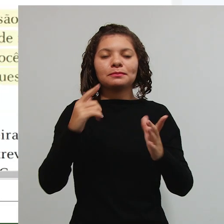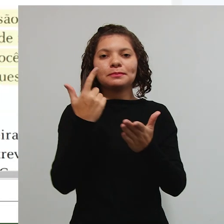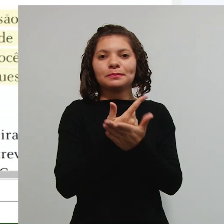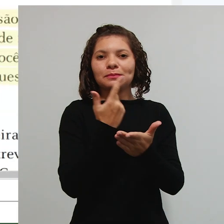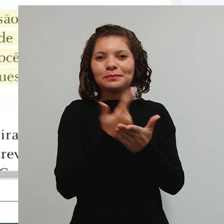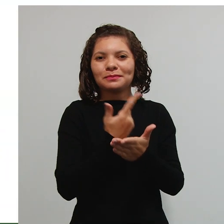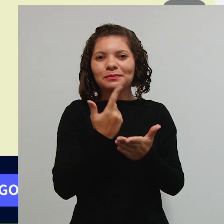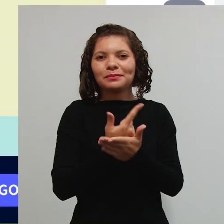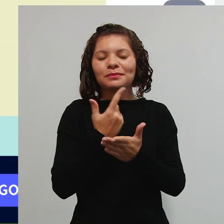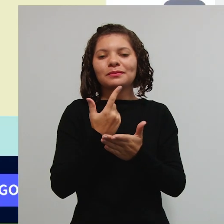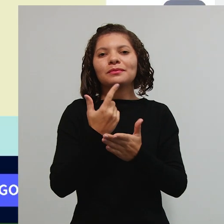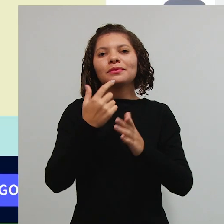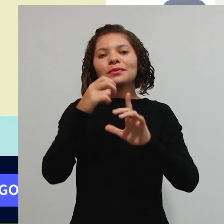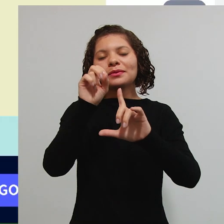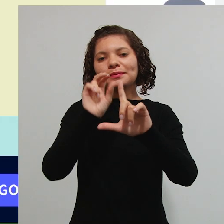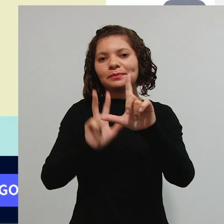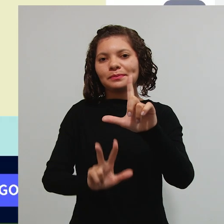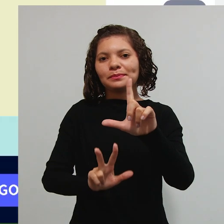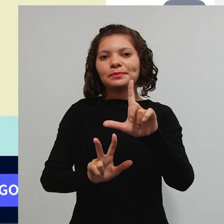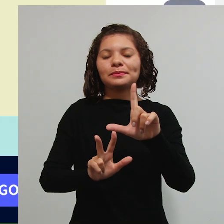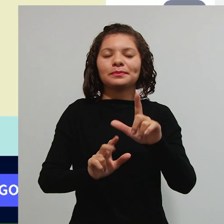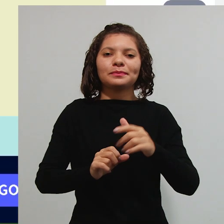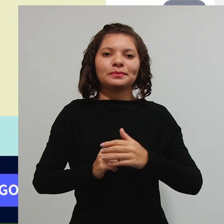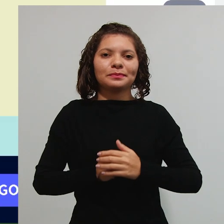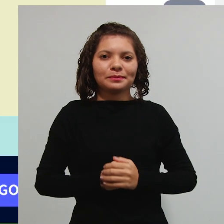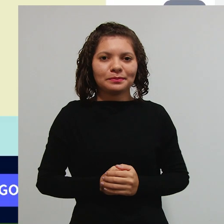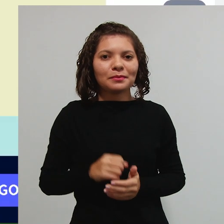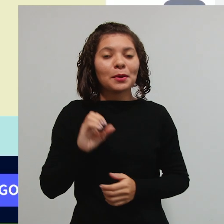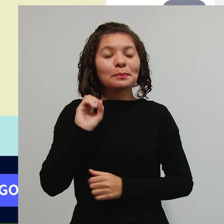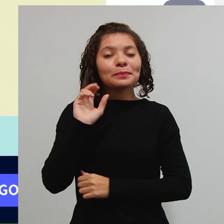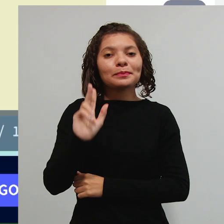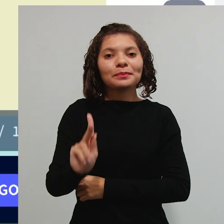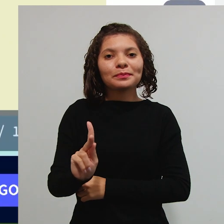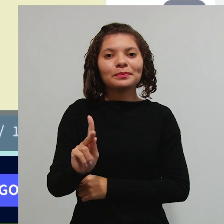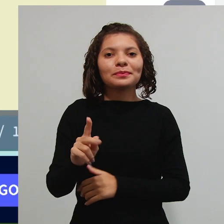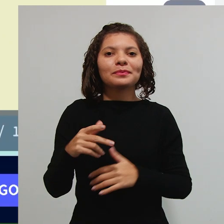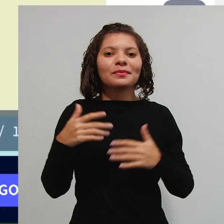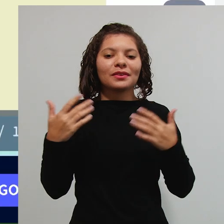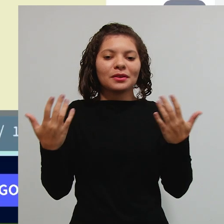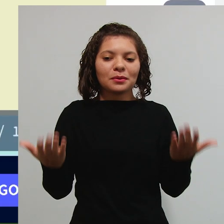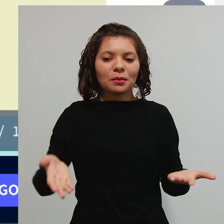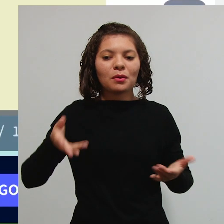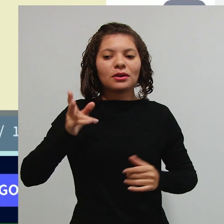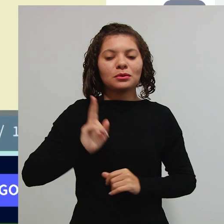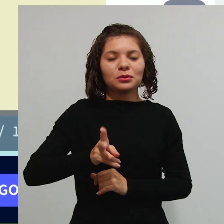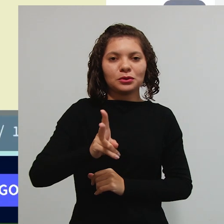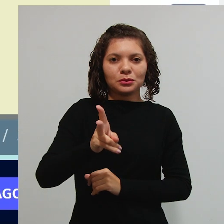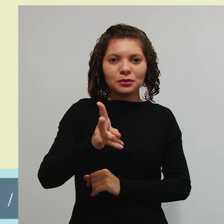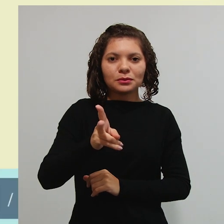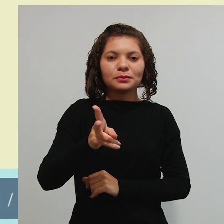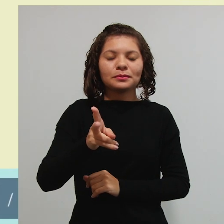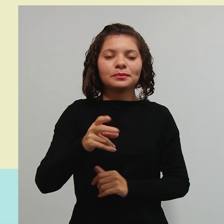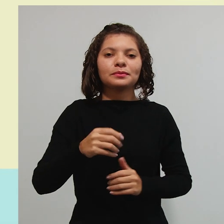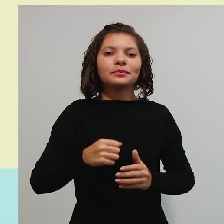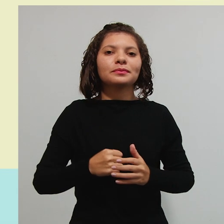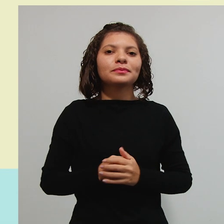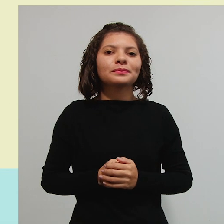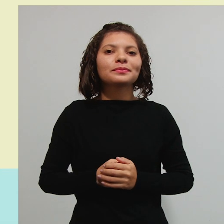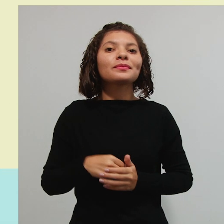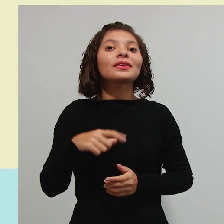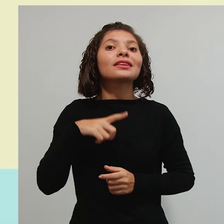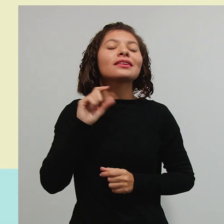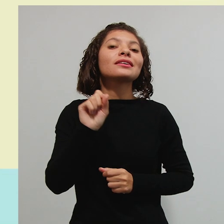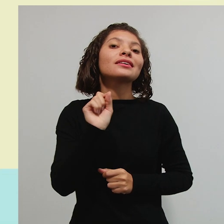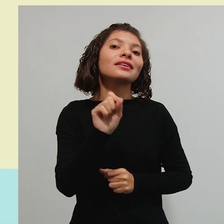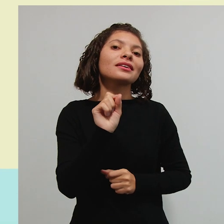João, lá na biblioteca virtual. Perfeito? E dando continuidade, o que nós